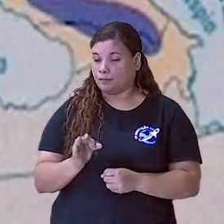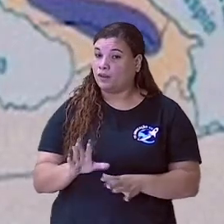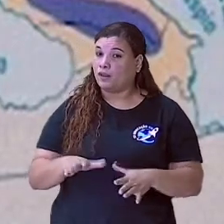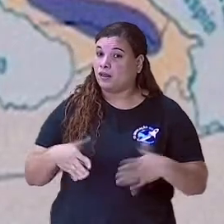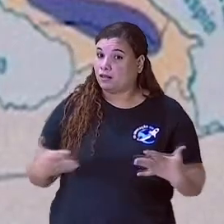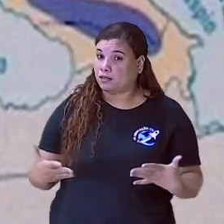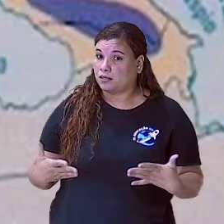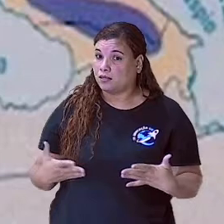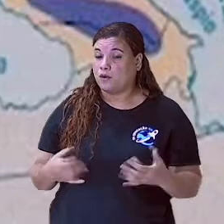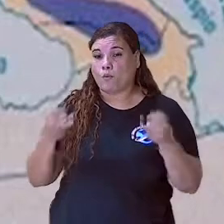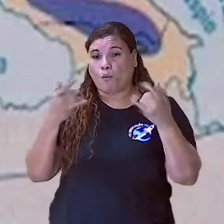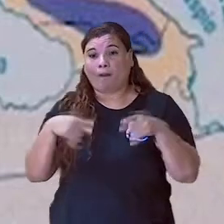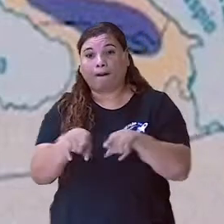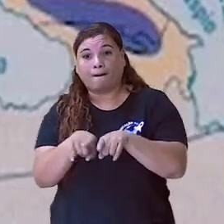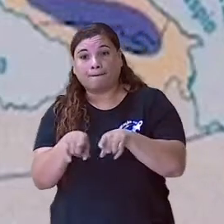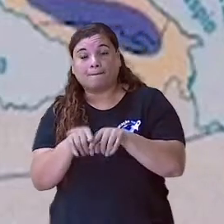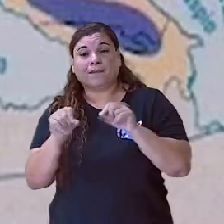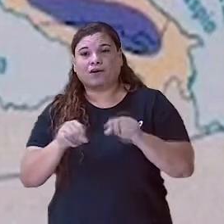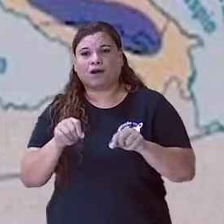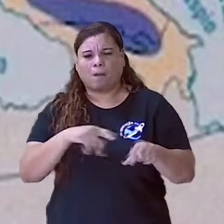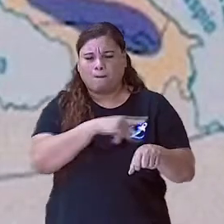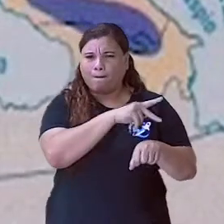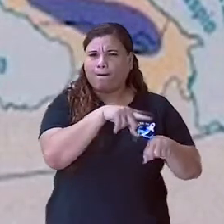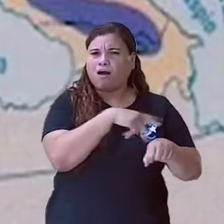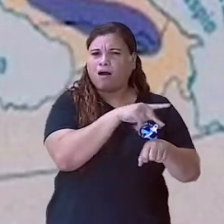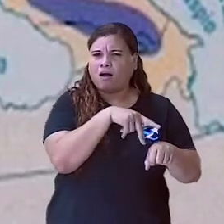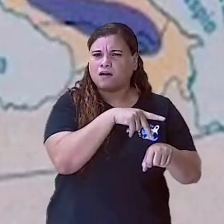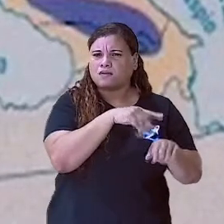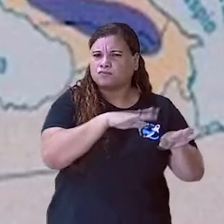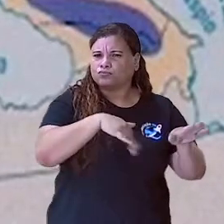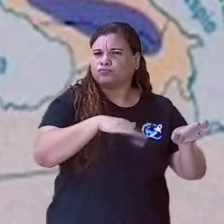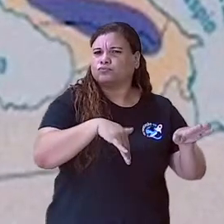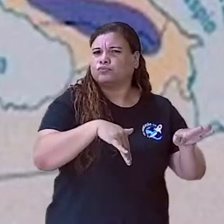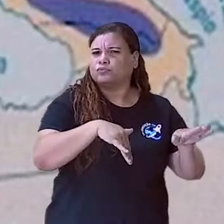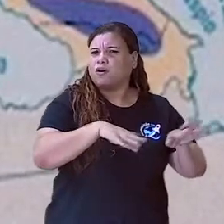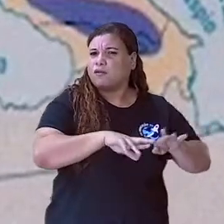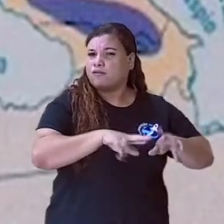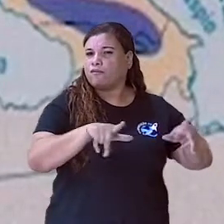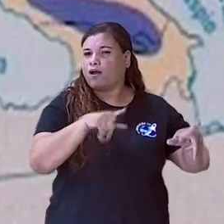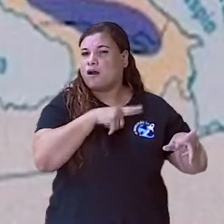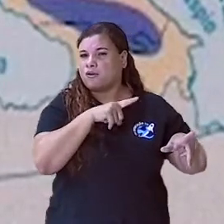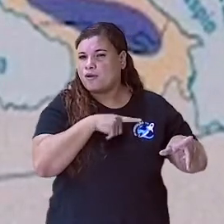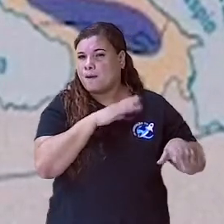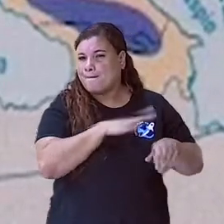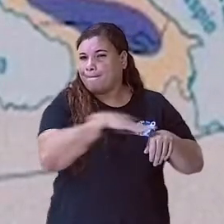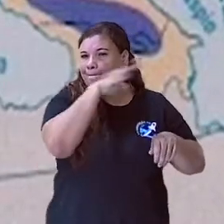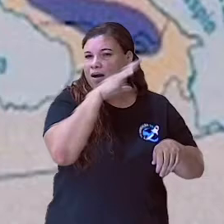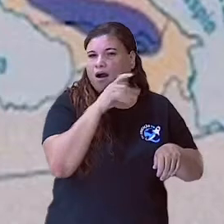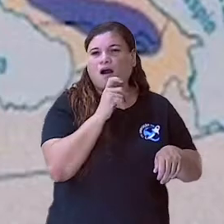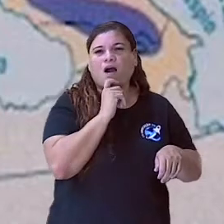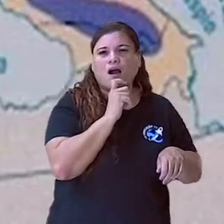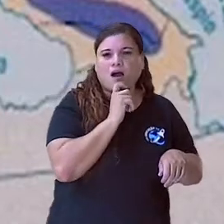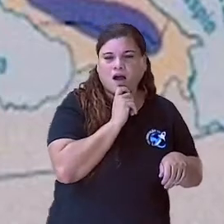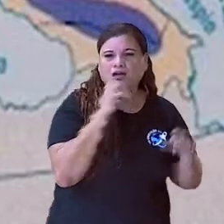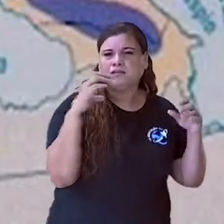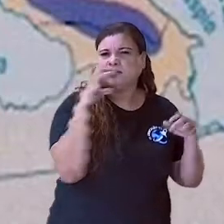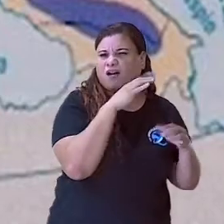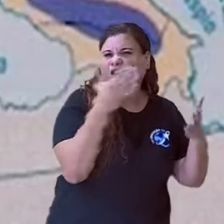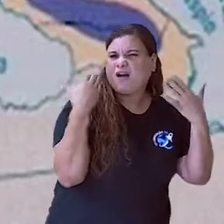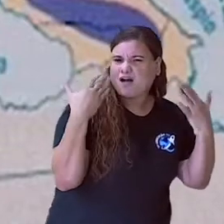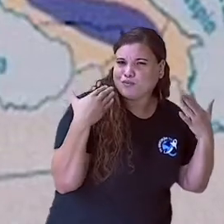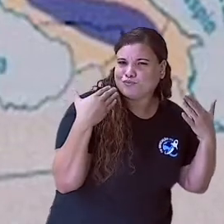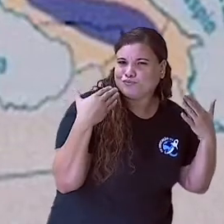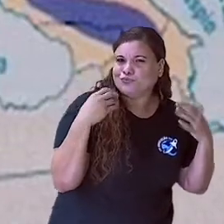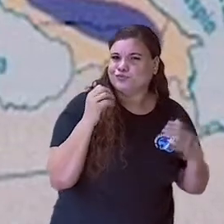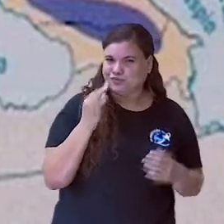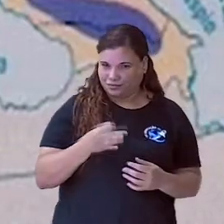podemos perceber no Brasil? E aí quando nós vamos para o norte, que nós vamos encontrar o frio dos